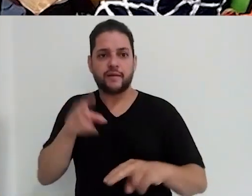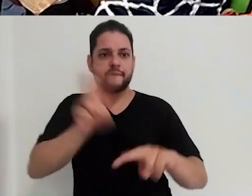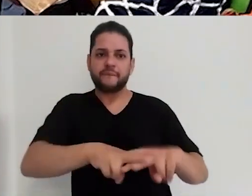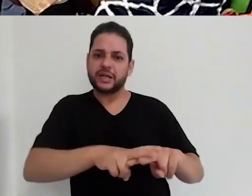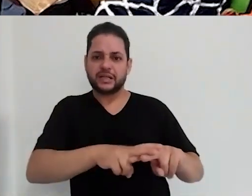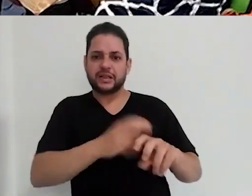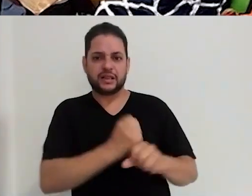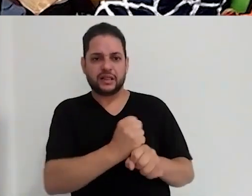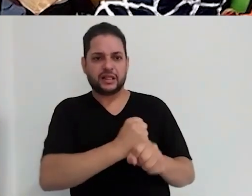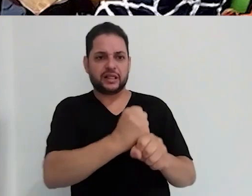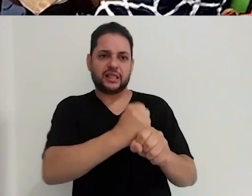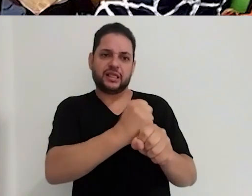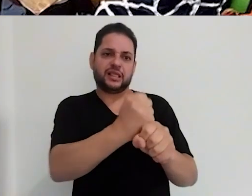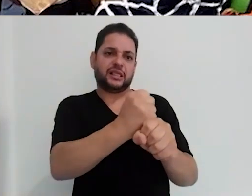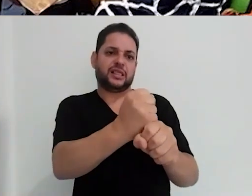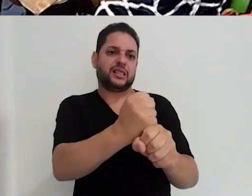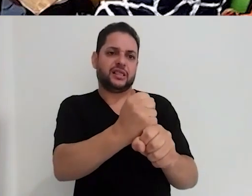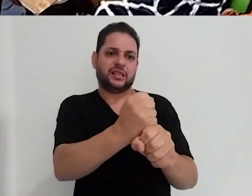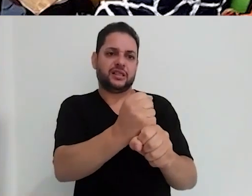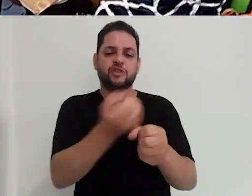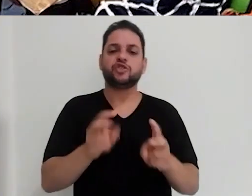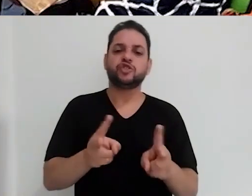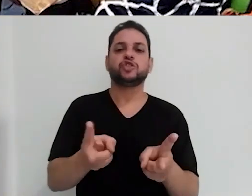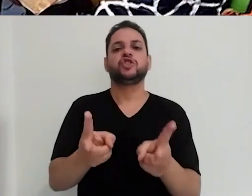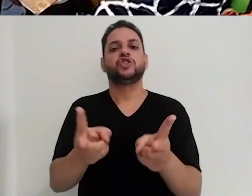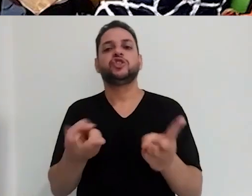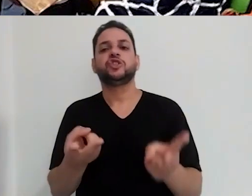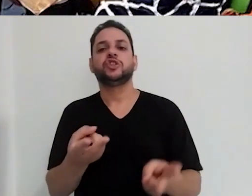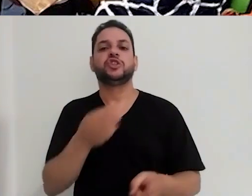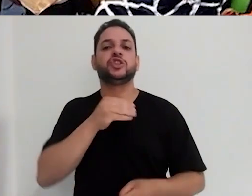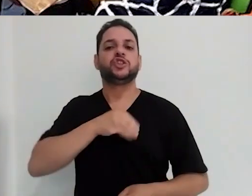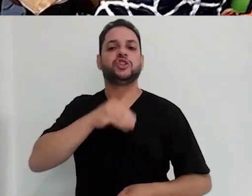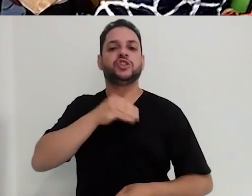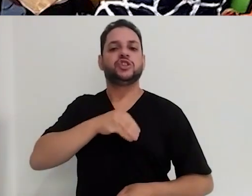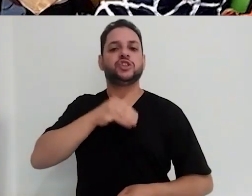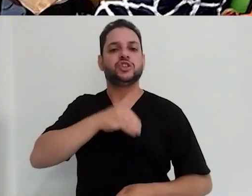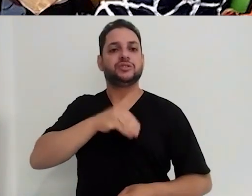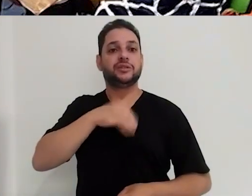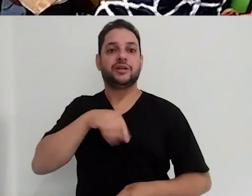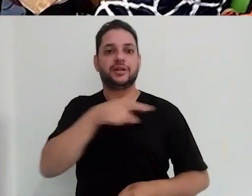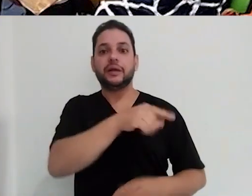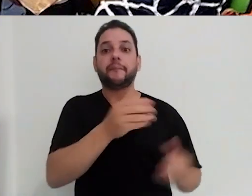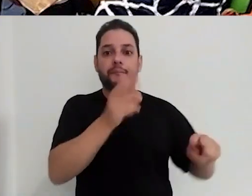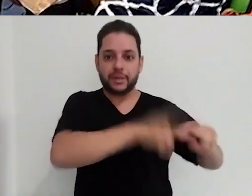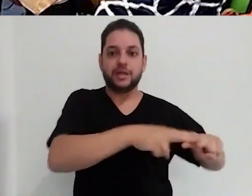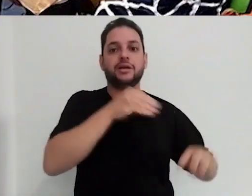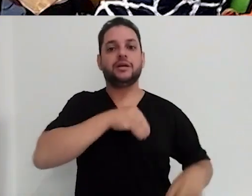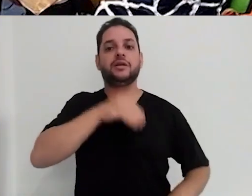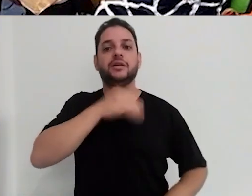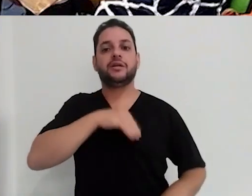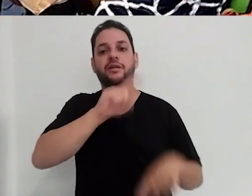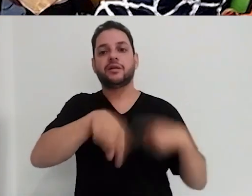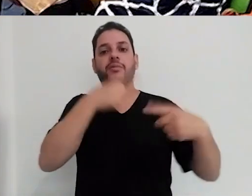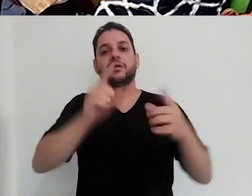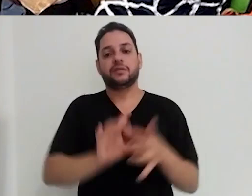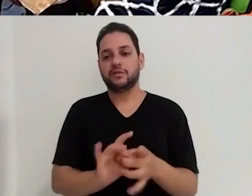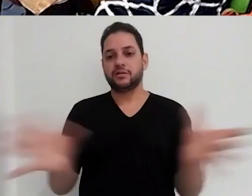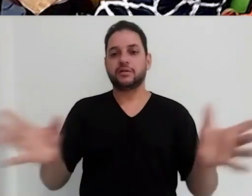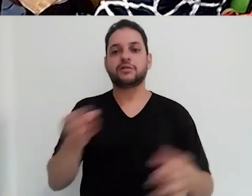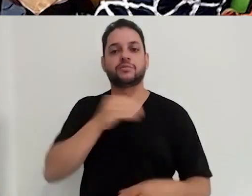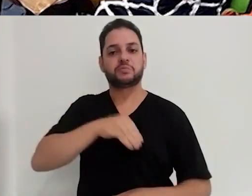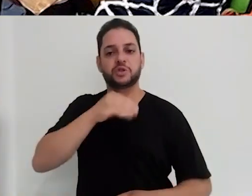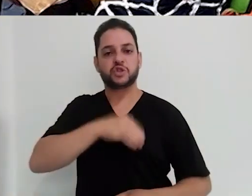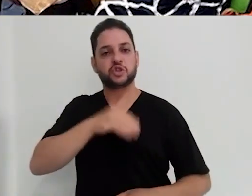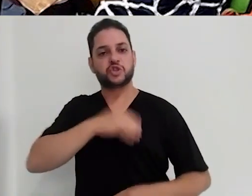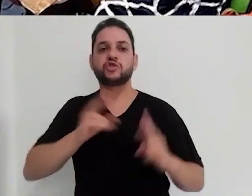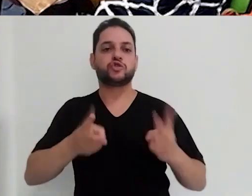anos e sai, continua ganhando o soldo enquanto está preso, e depois, quando sai, pronto, e continua